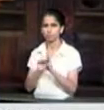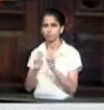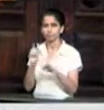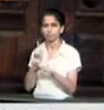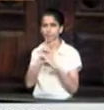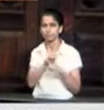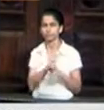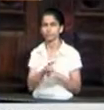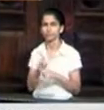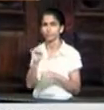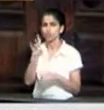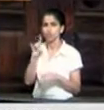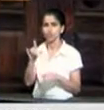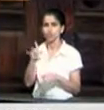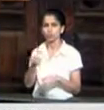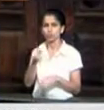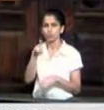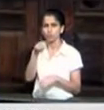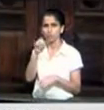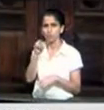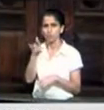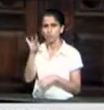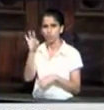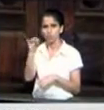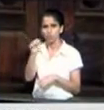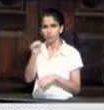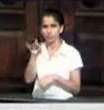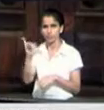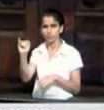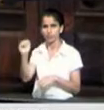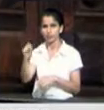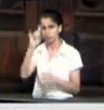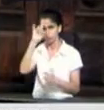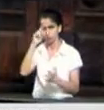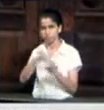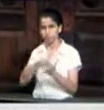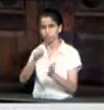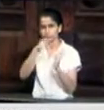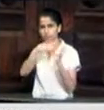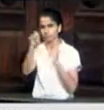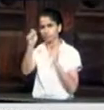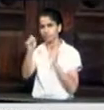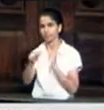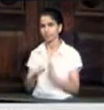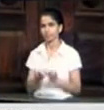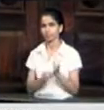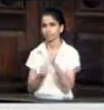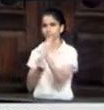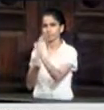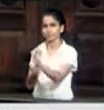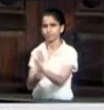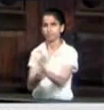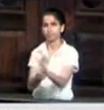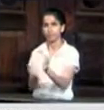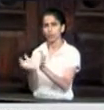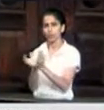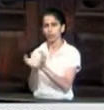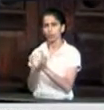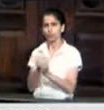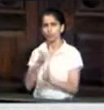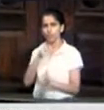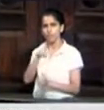apenas uma portaria determinada e imputada aos pais que aqui no nosso gabinete, no nosso trabalho,